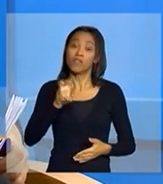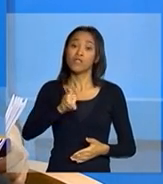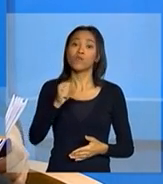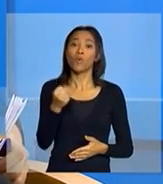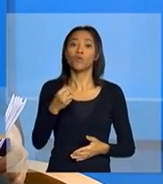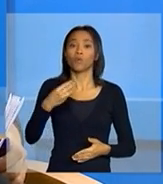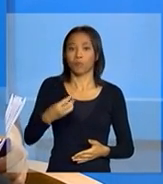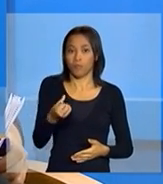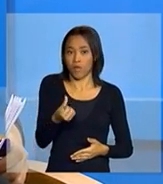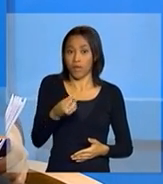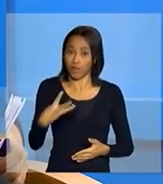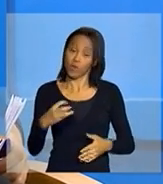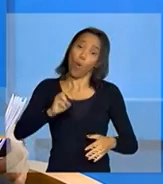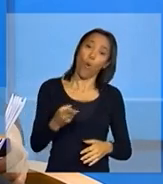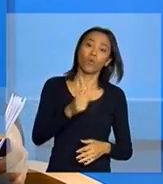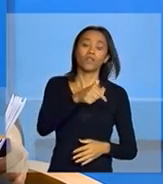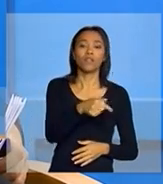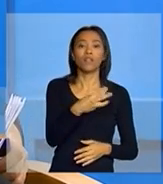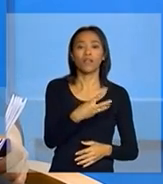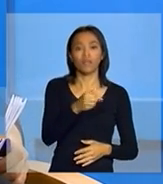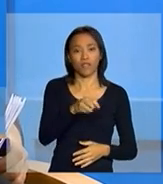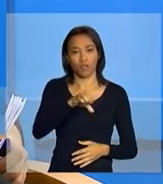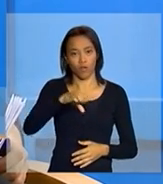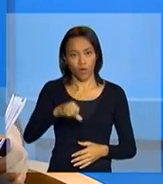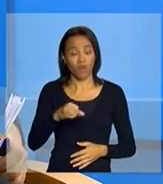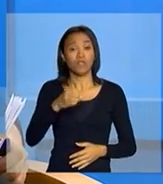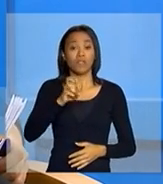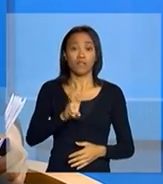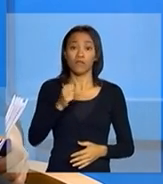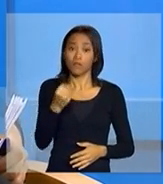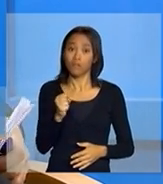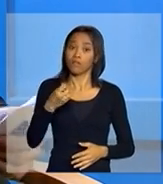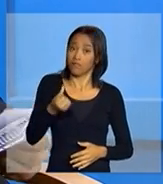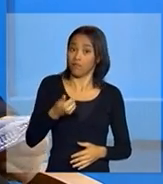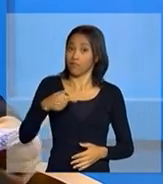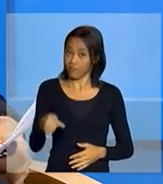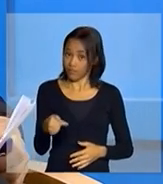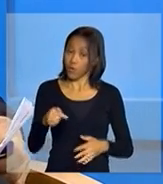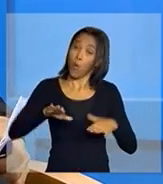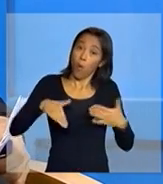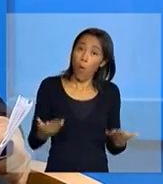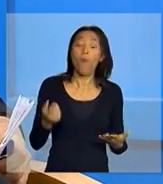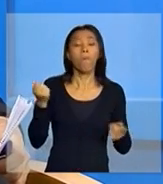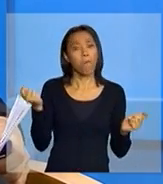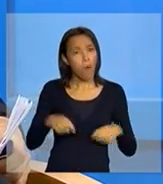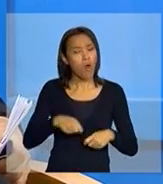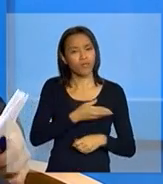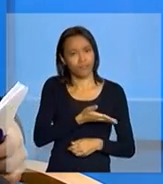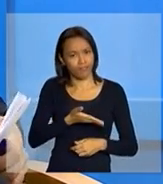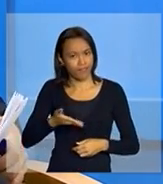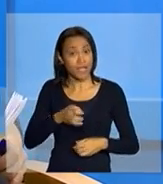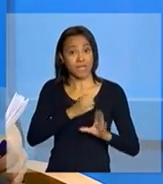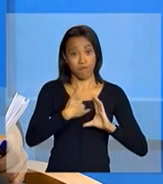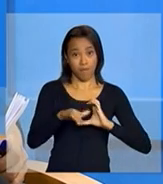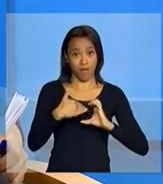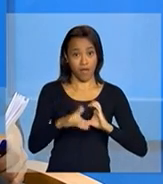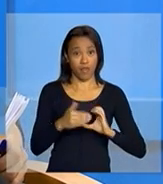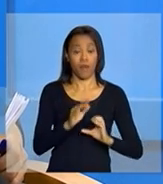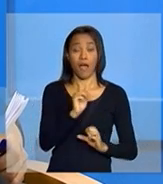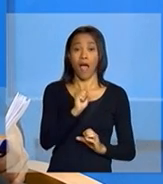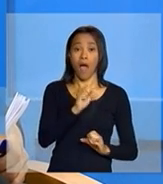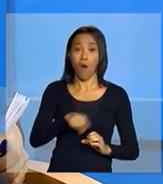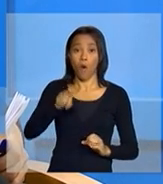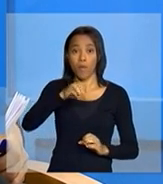5863 ou 3799 5867 ou então pelo nosso e-mail tele @md